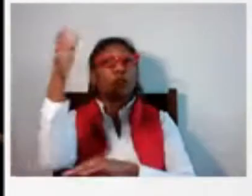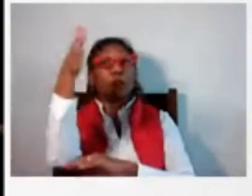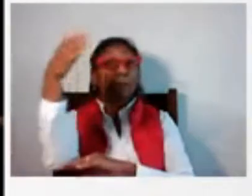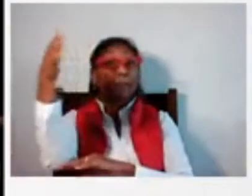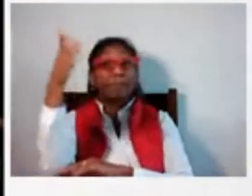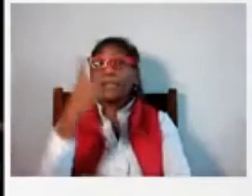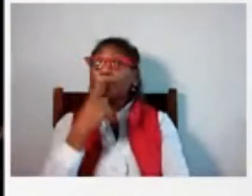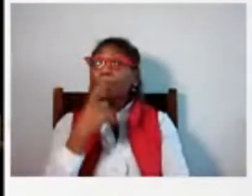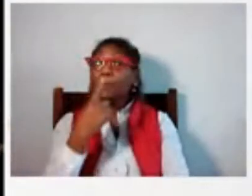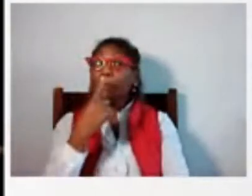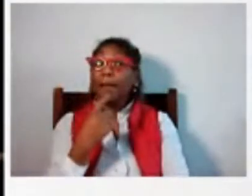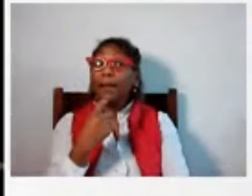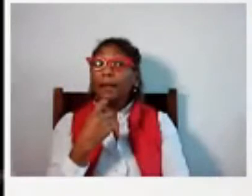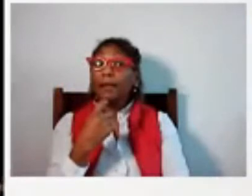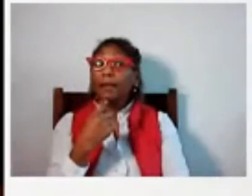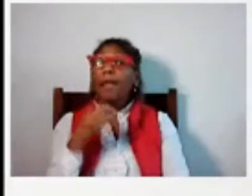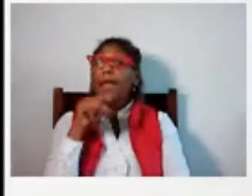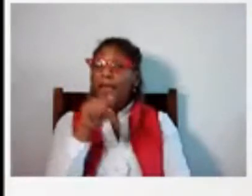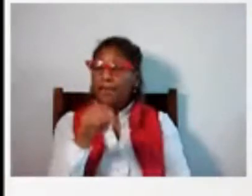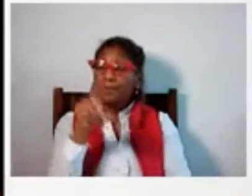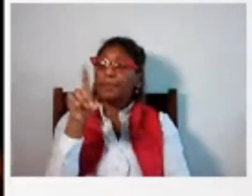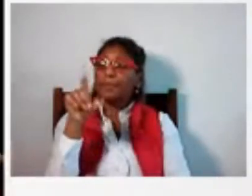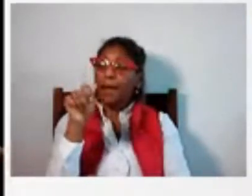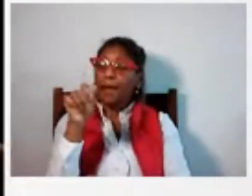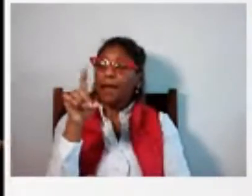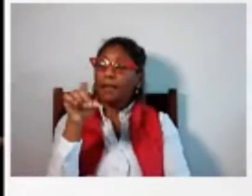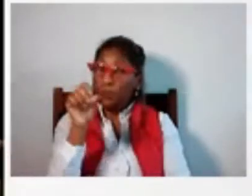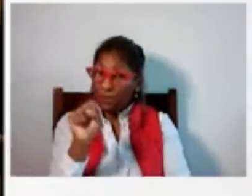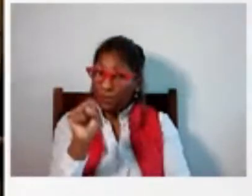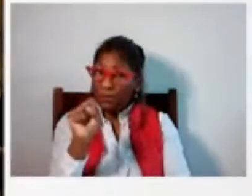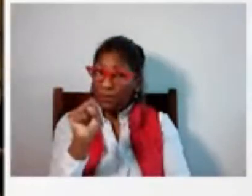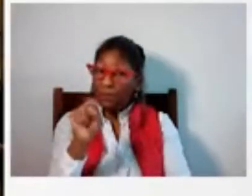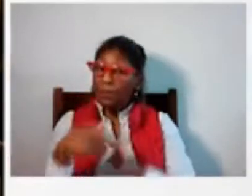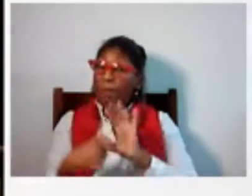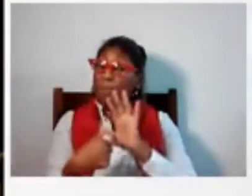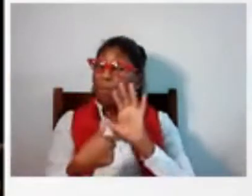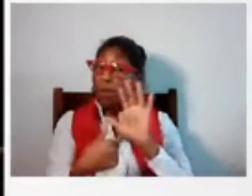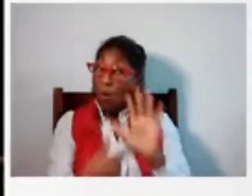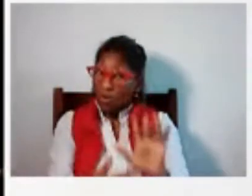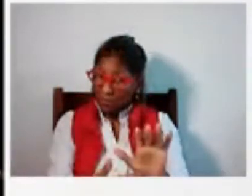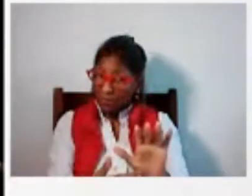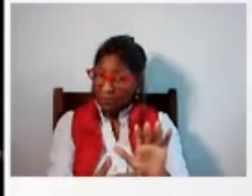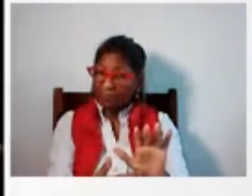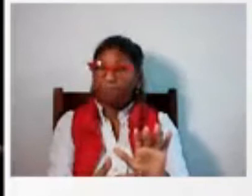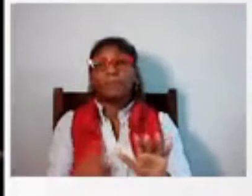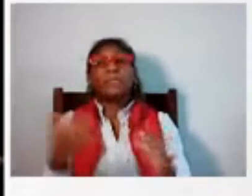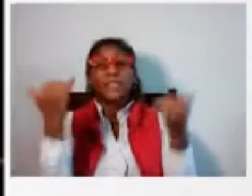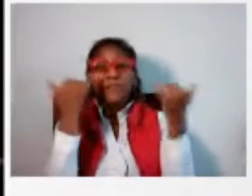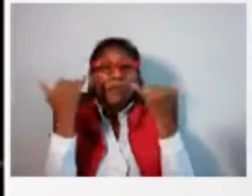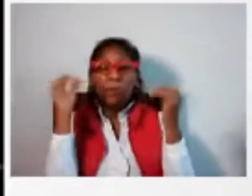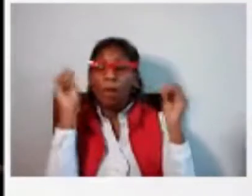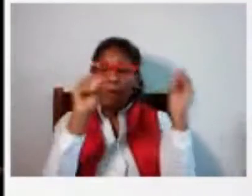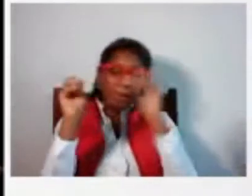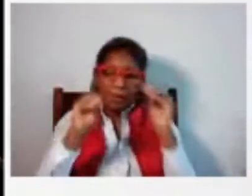vermelha. Estes dados, né, fazem com que, mesmo que haja inserção das informações